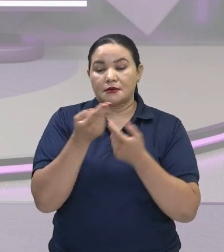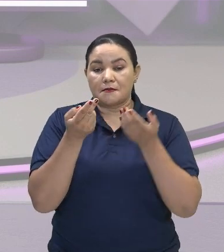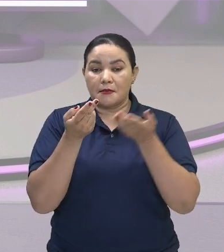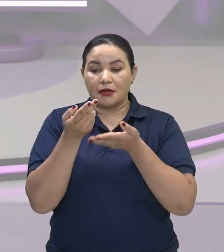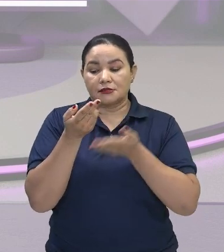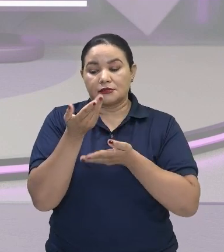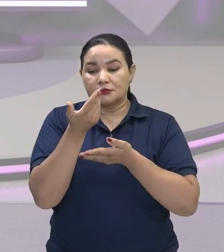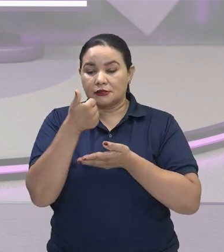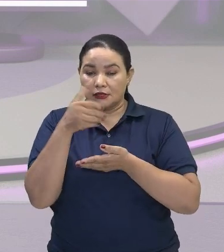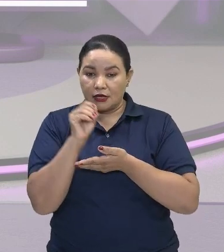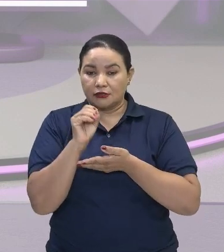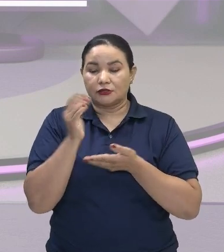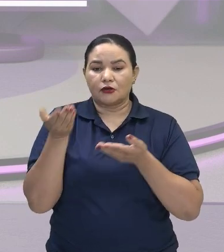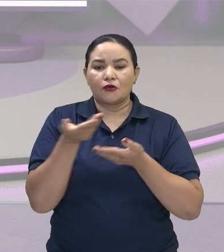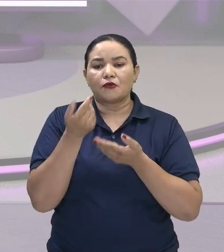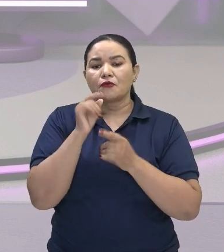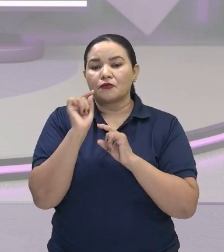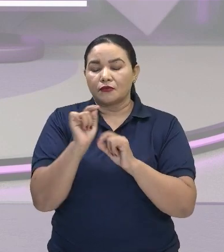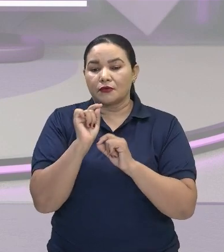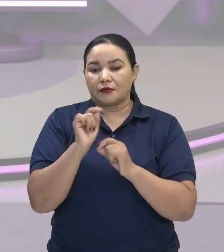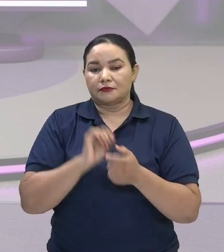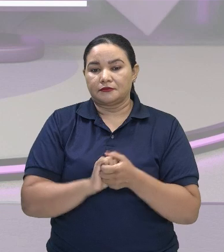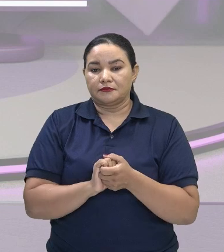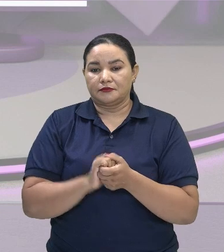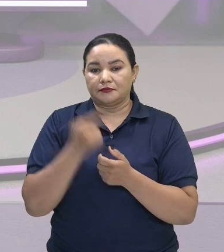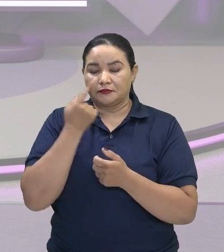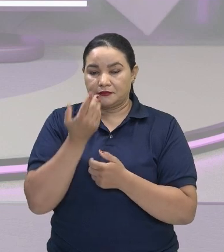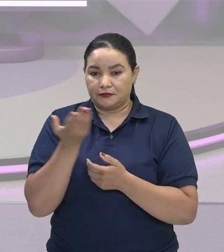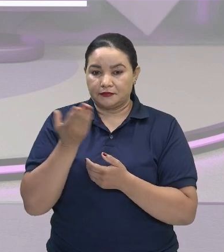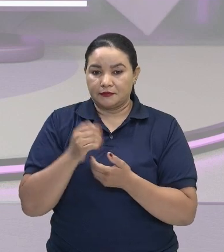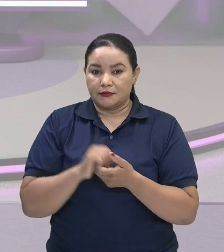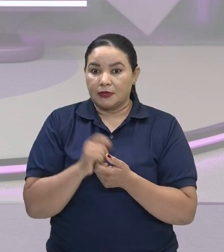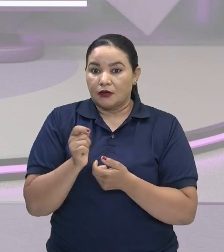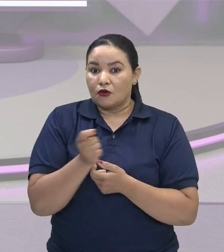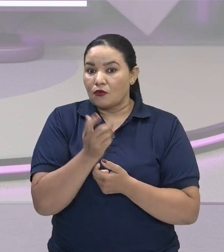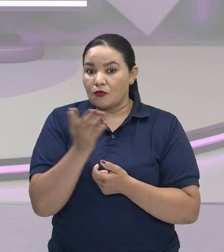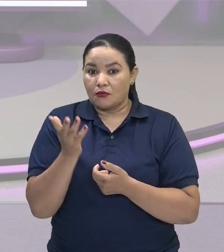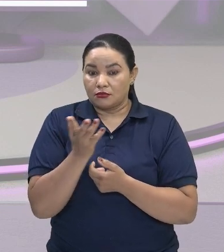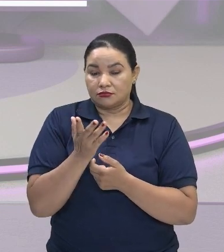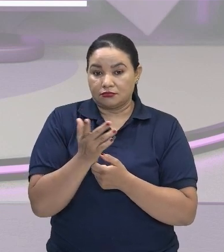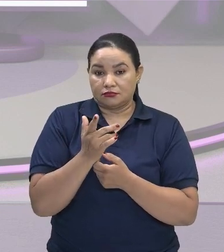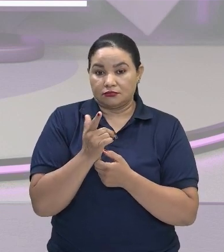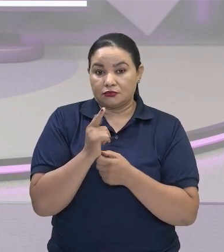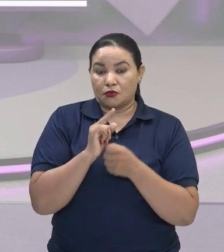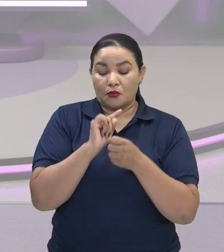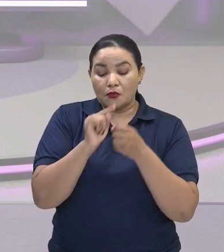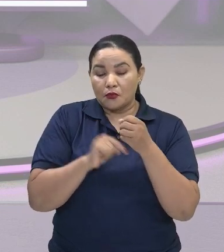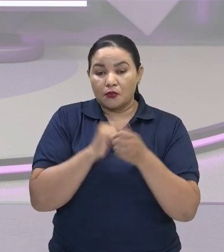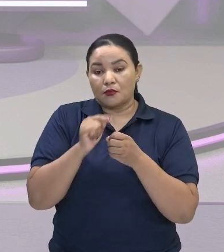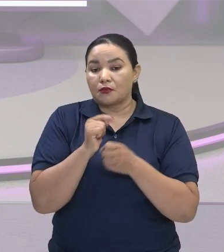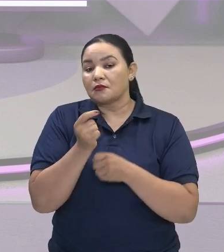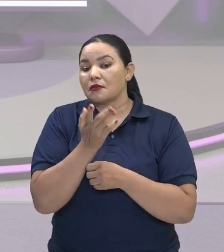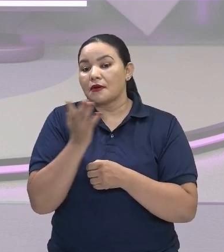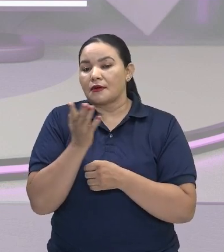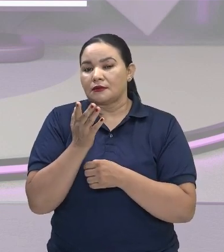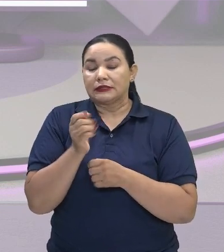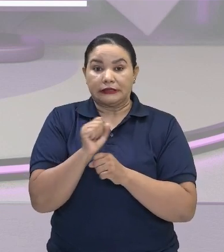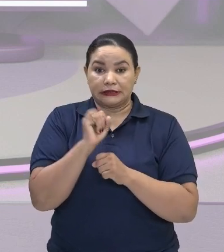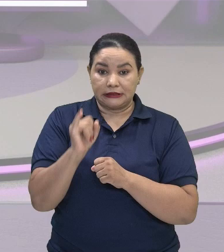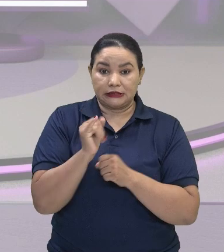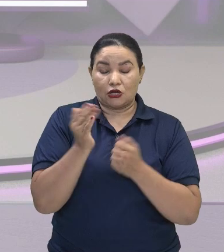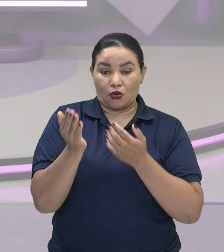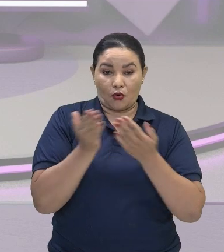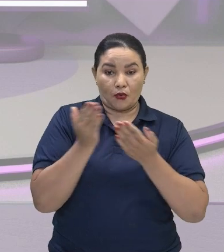tem uma dica bem bacana também com relação ao tamanho de um átomo. Pessoal, olha só o que eu vou dizer para você. Ó. Se compararmos